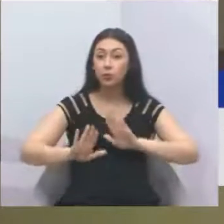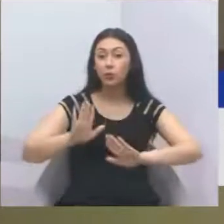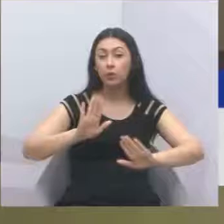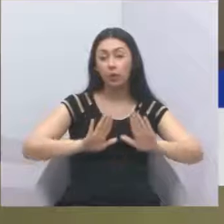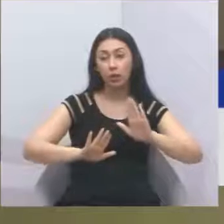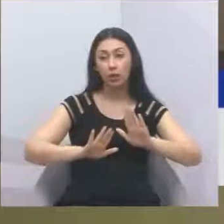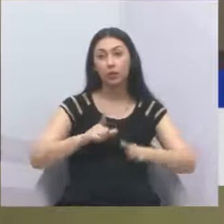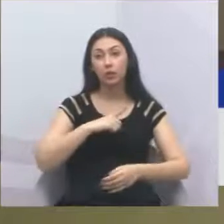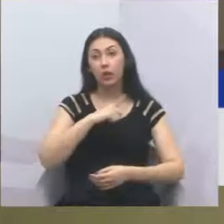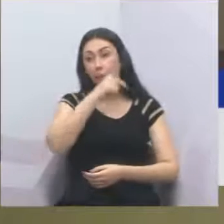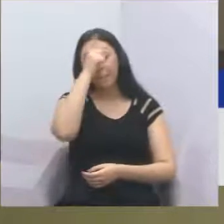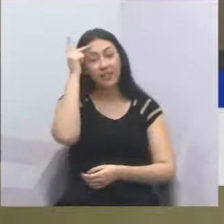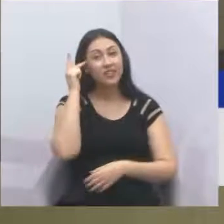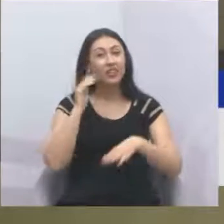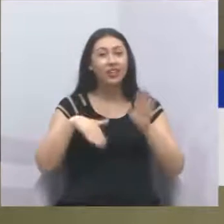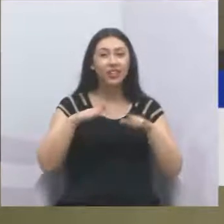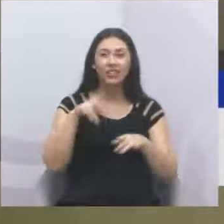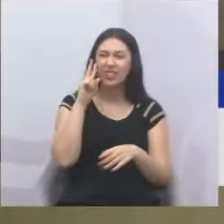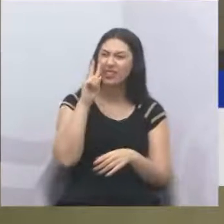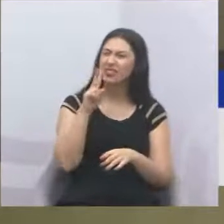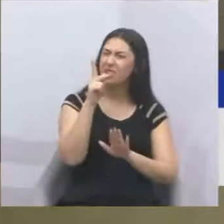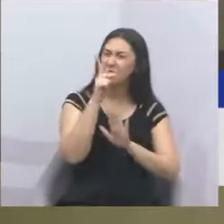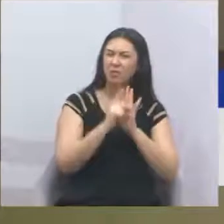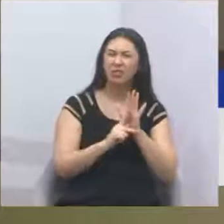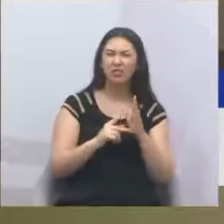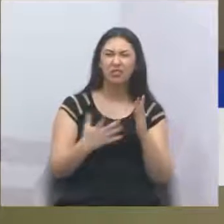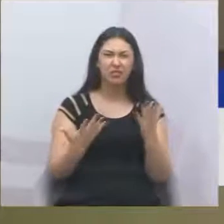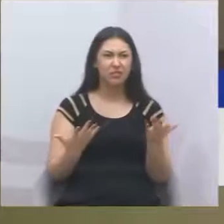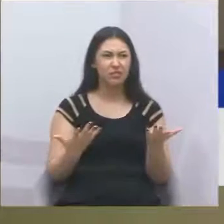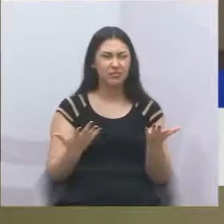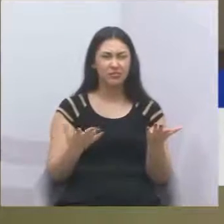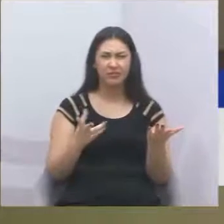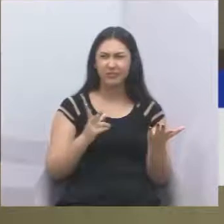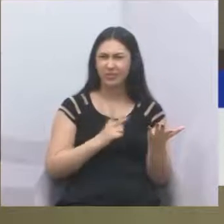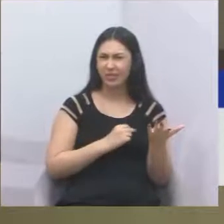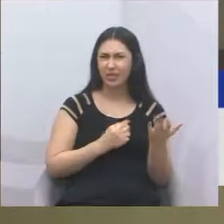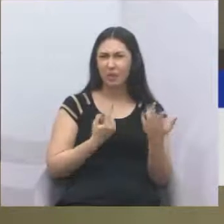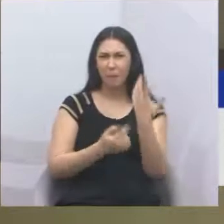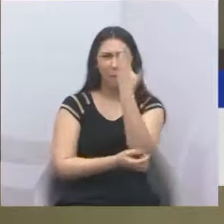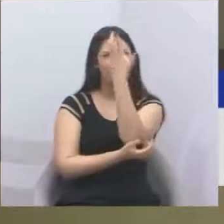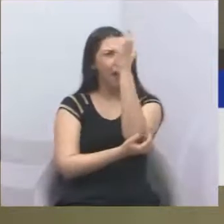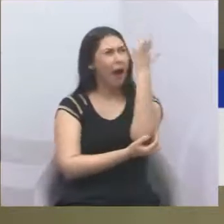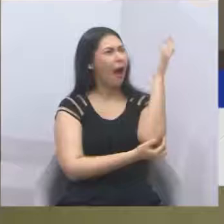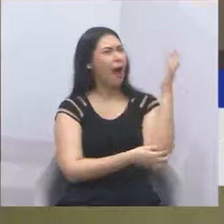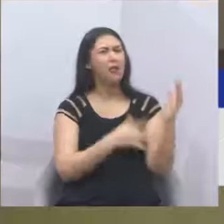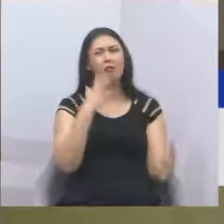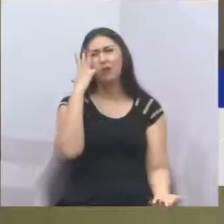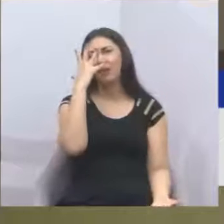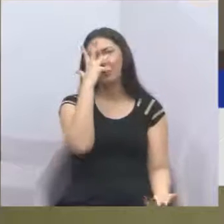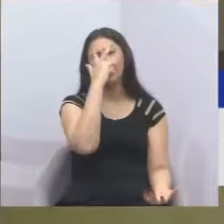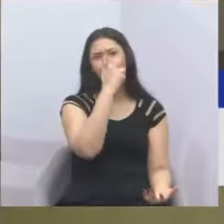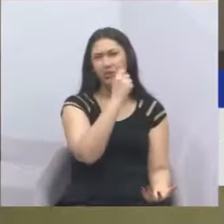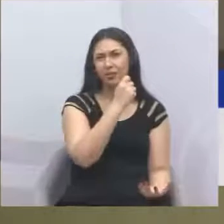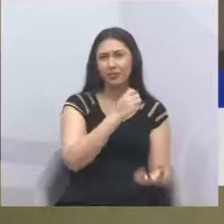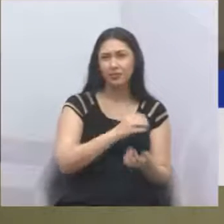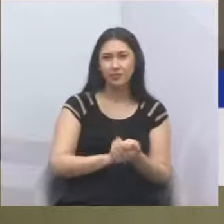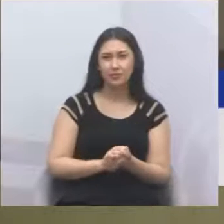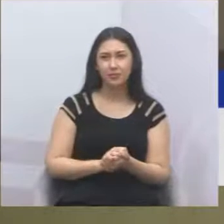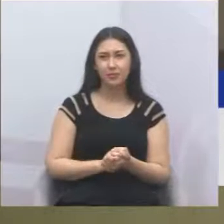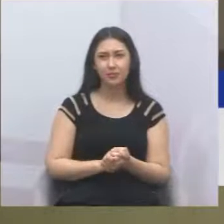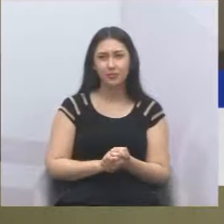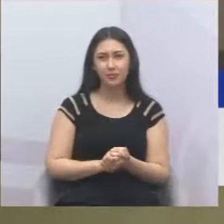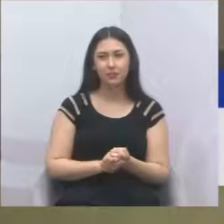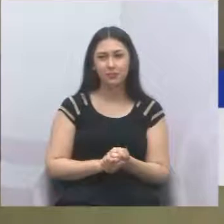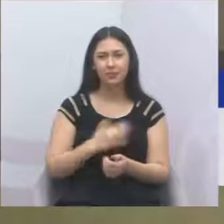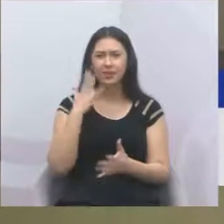Tem pessoas que às vezes vêem um projeto desse, está em casa e falam assim, poxa, mas uma árvore tão bonita como essa, uma árvore